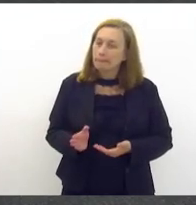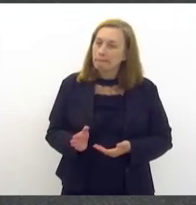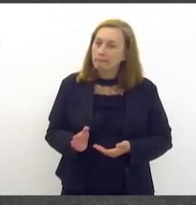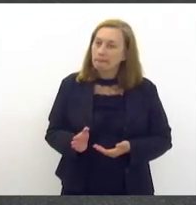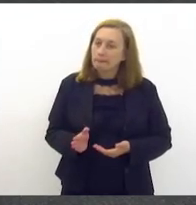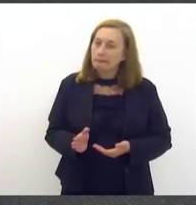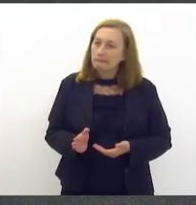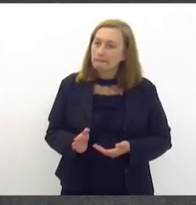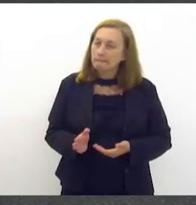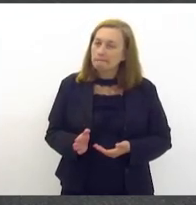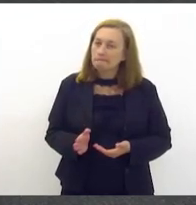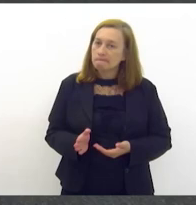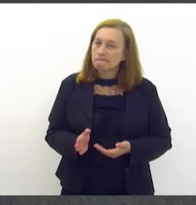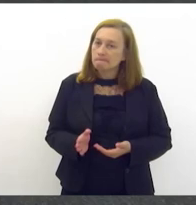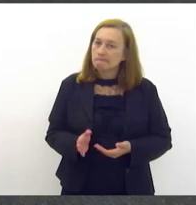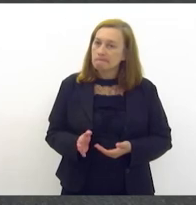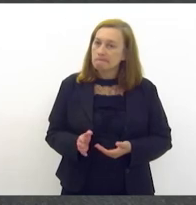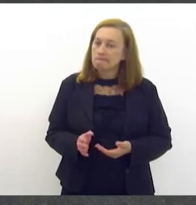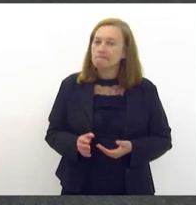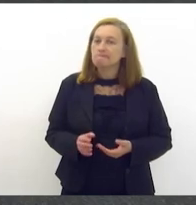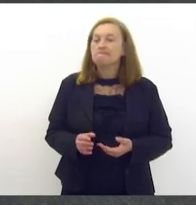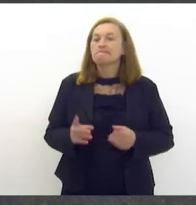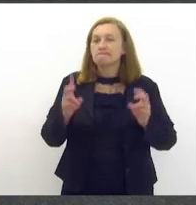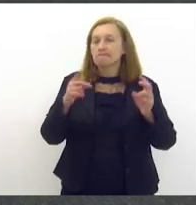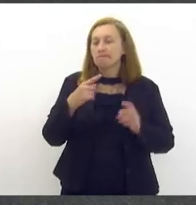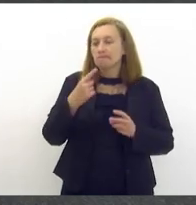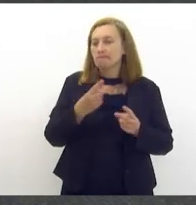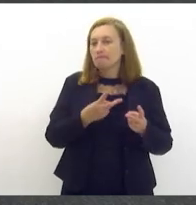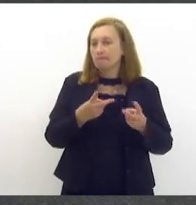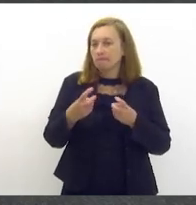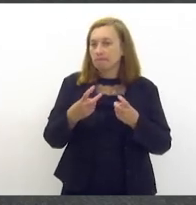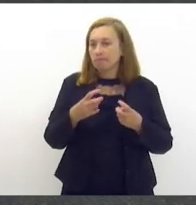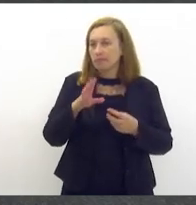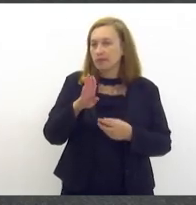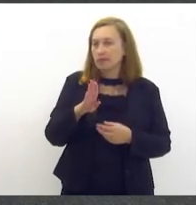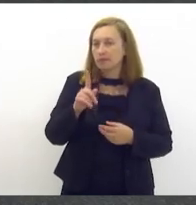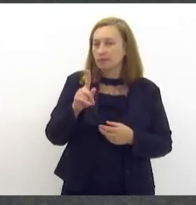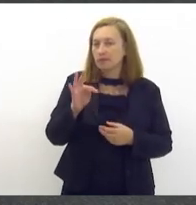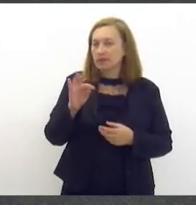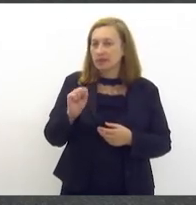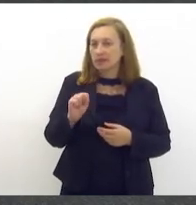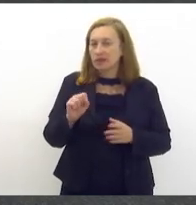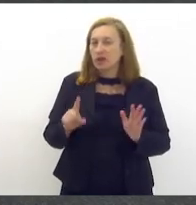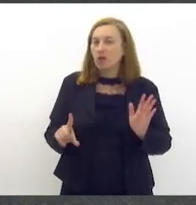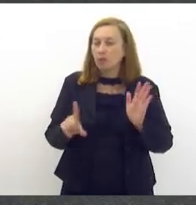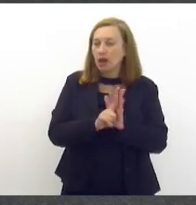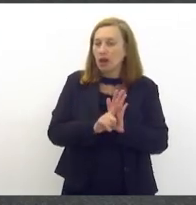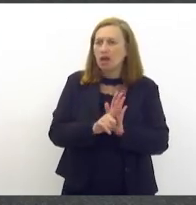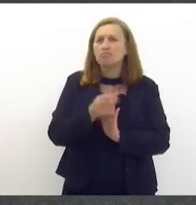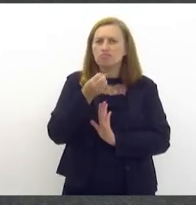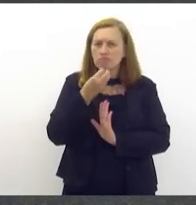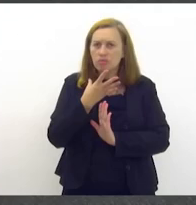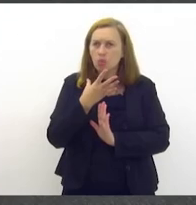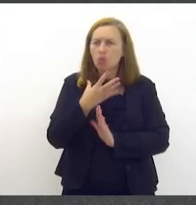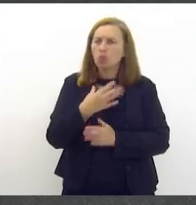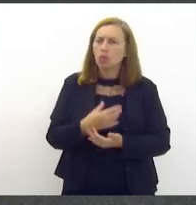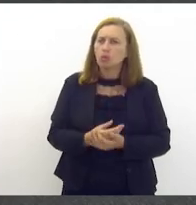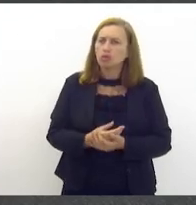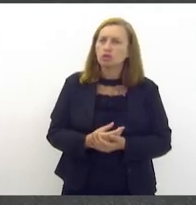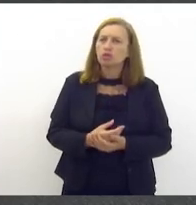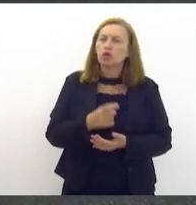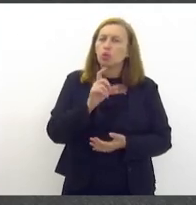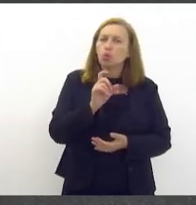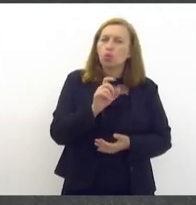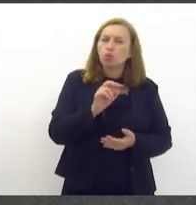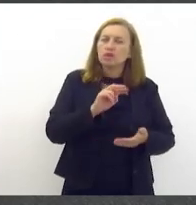sistematizar a questão das blitz, vejam essa lei, que é uma lei interessante, que determina o que é